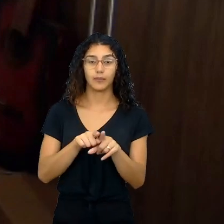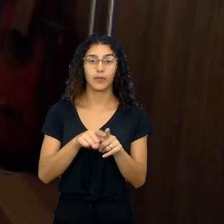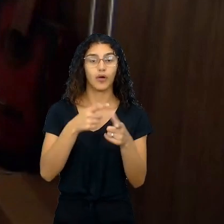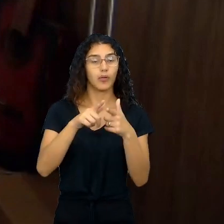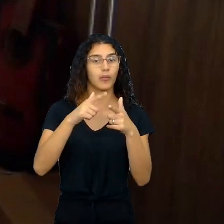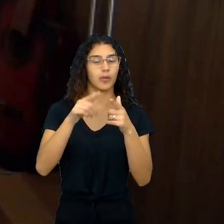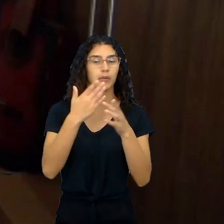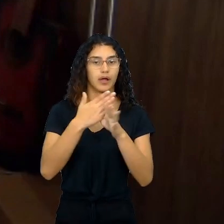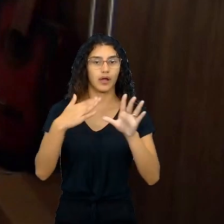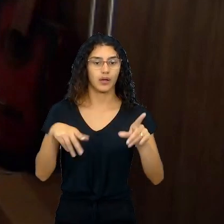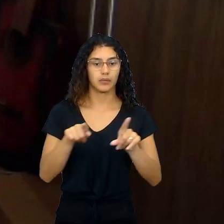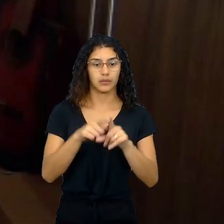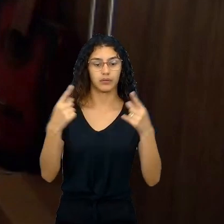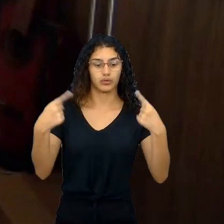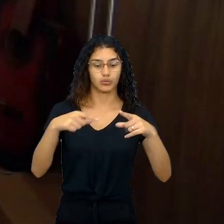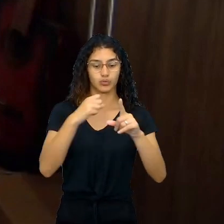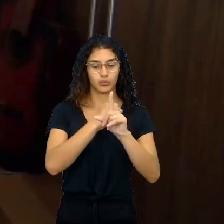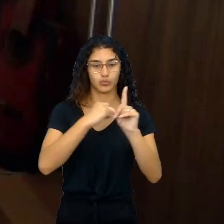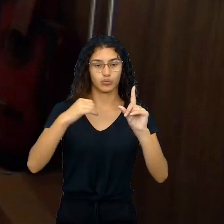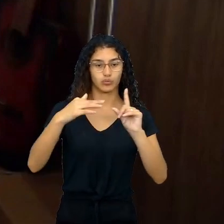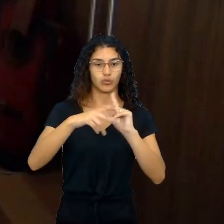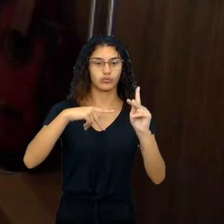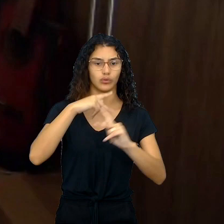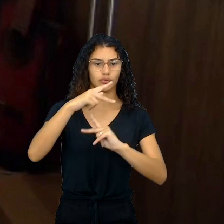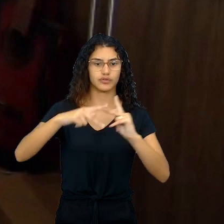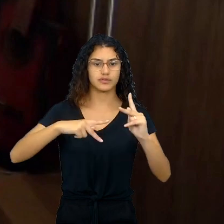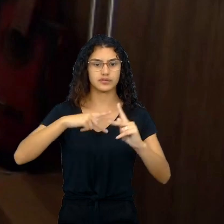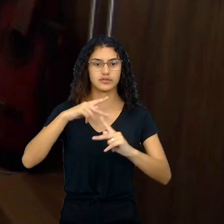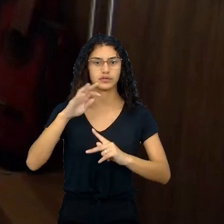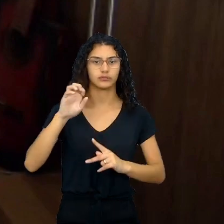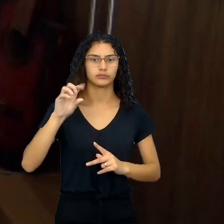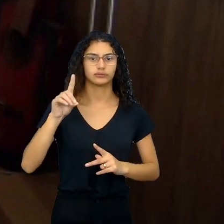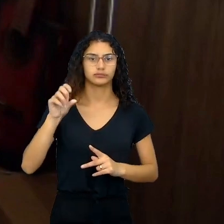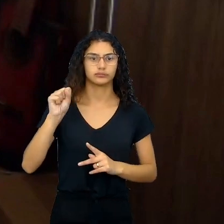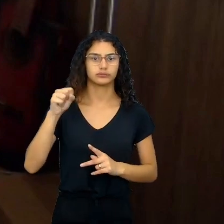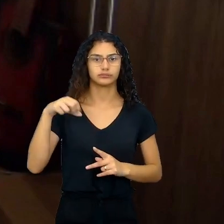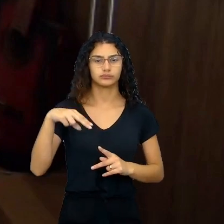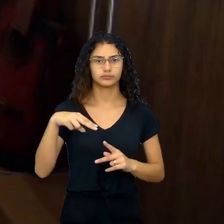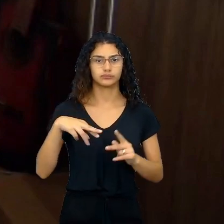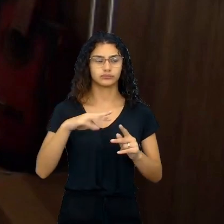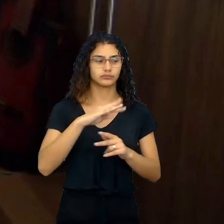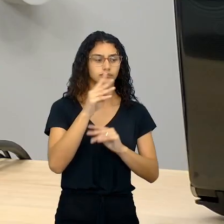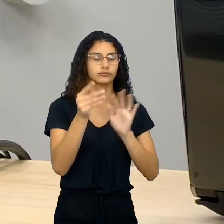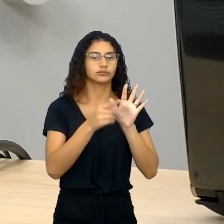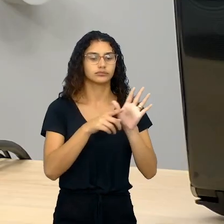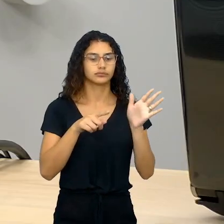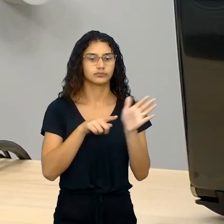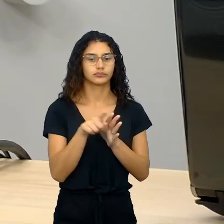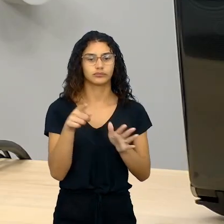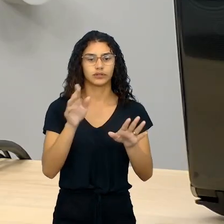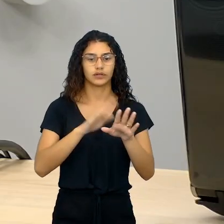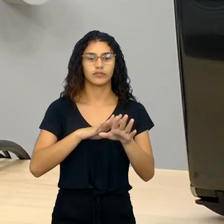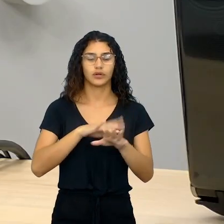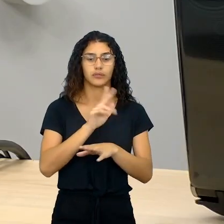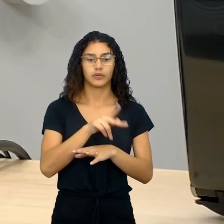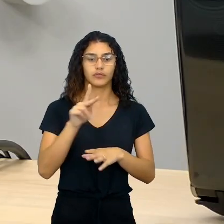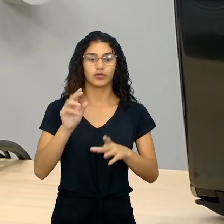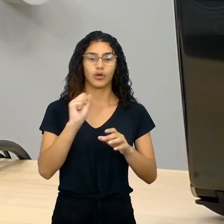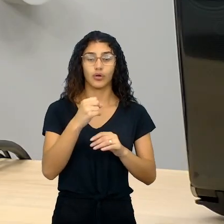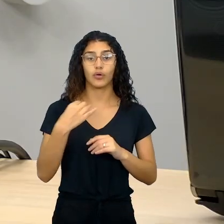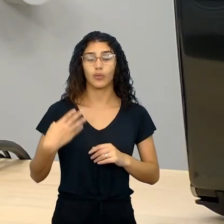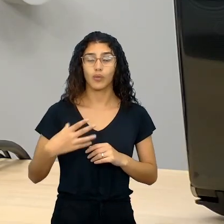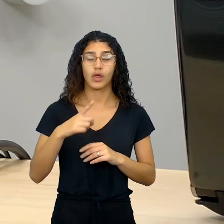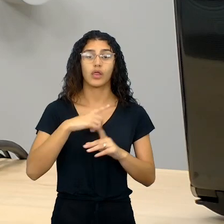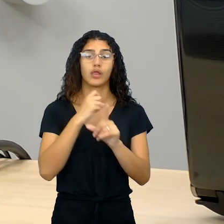desses desafios socioplanetários. Edson, eu só queria acrescentar aqui sobre aquela perguntinha que você fez aos professores, né? Quais